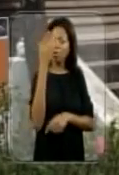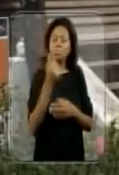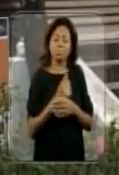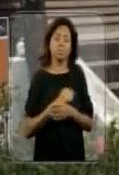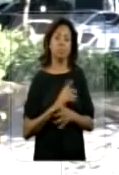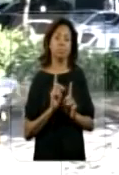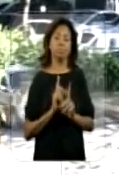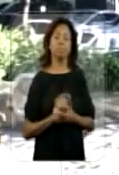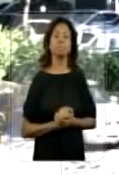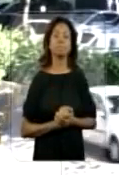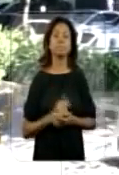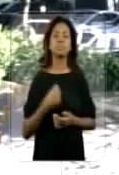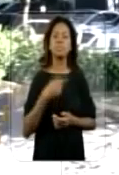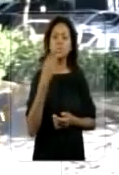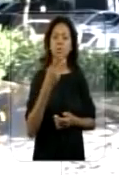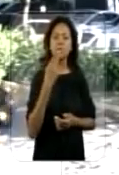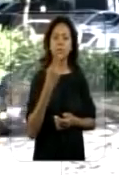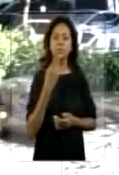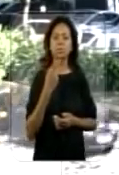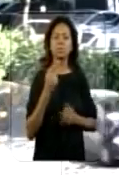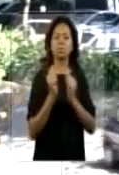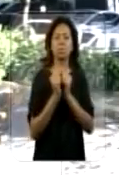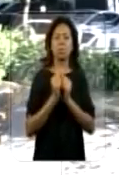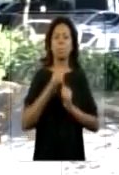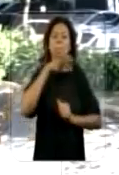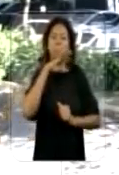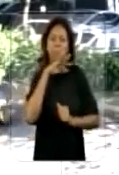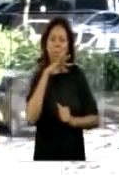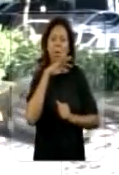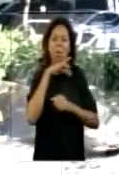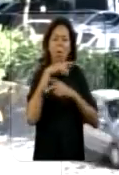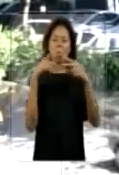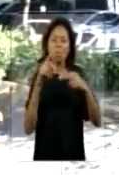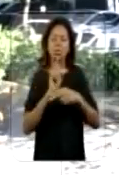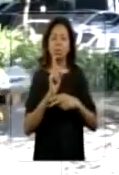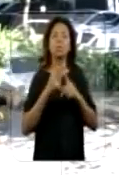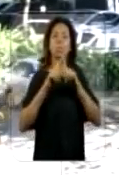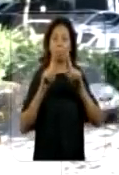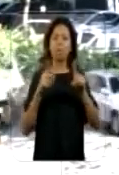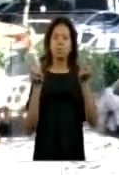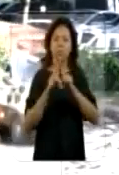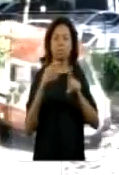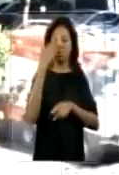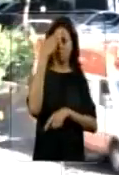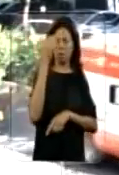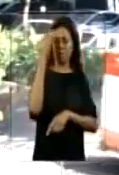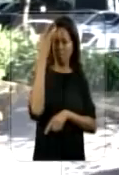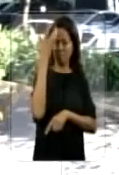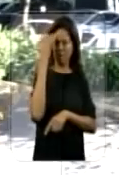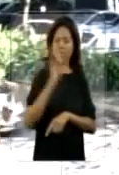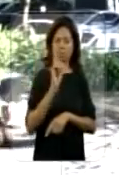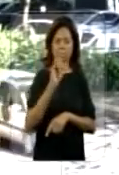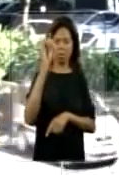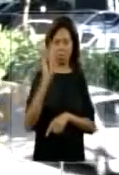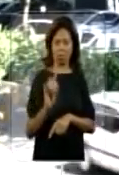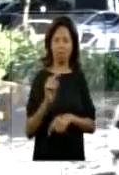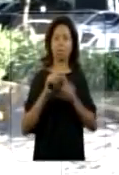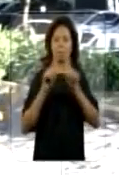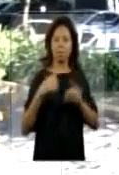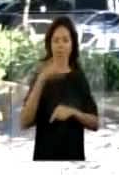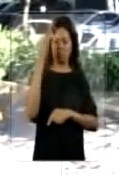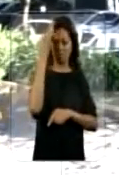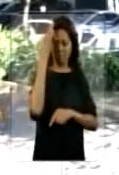para ninguém. Eu digo com convicção que não é a pior coisa não, mas também eu sei profundamente que não é fácil não. Mas